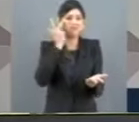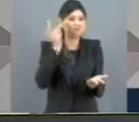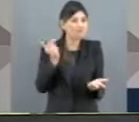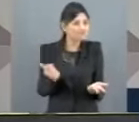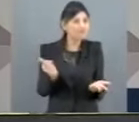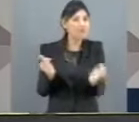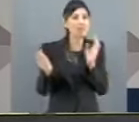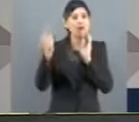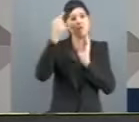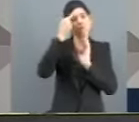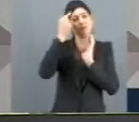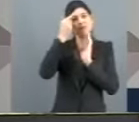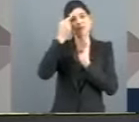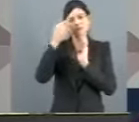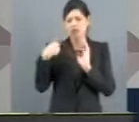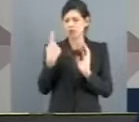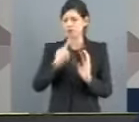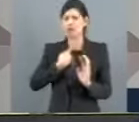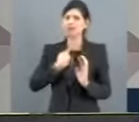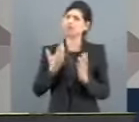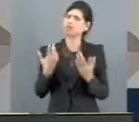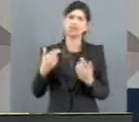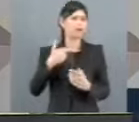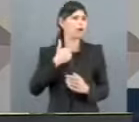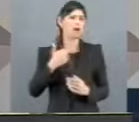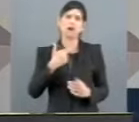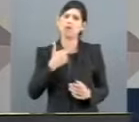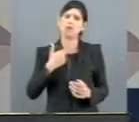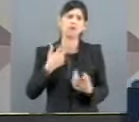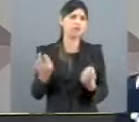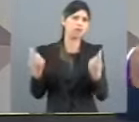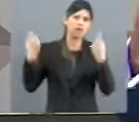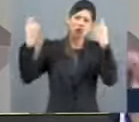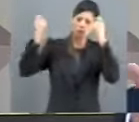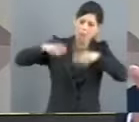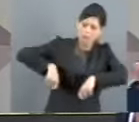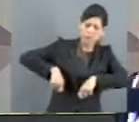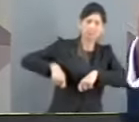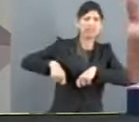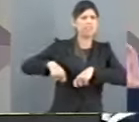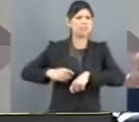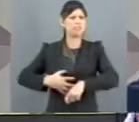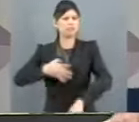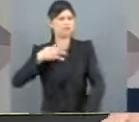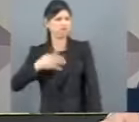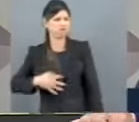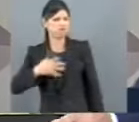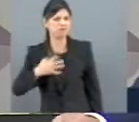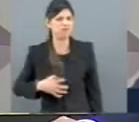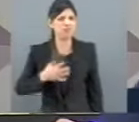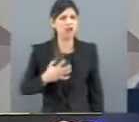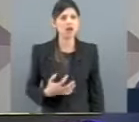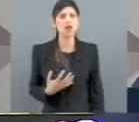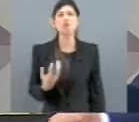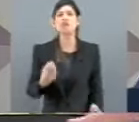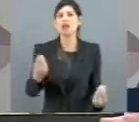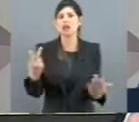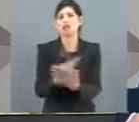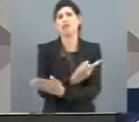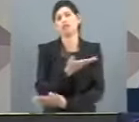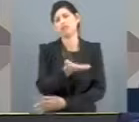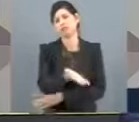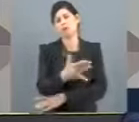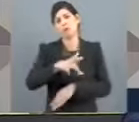de nos indignar, não podemos perder a nossa capacidade de nos indignarmos com absurdos dessa natureza.